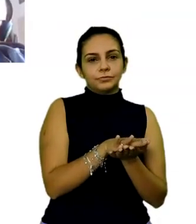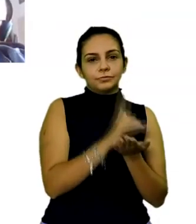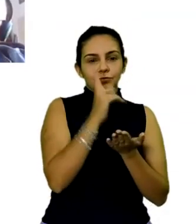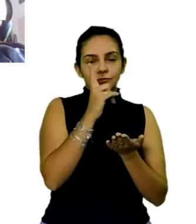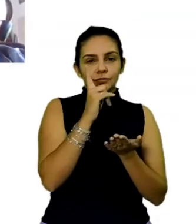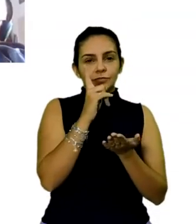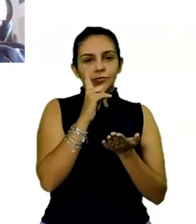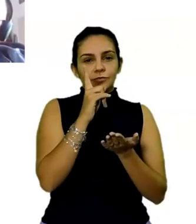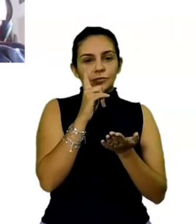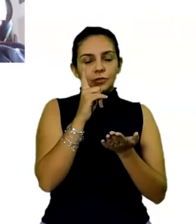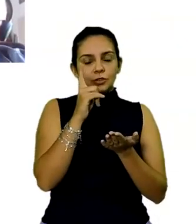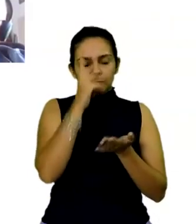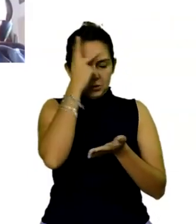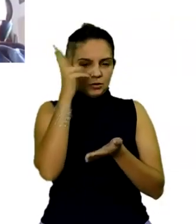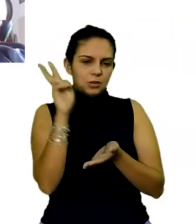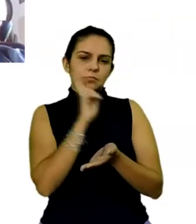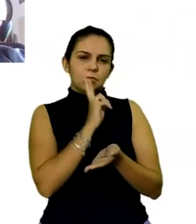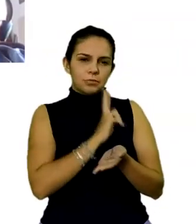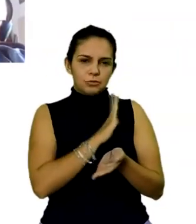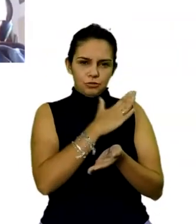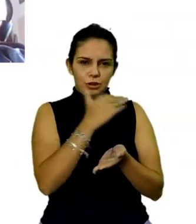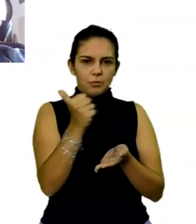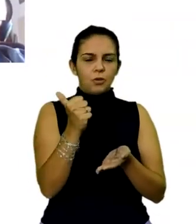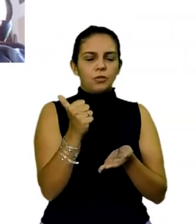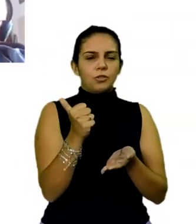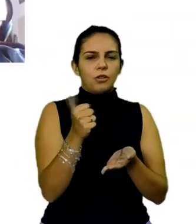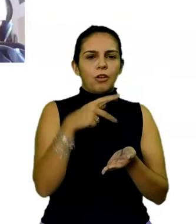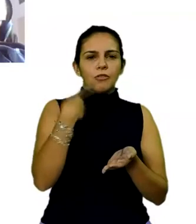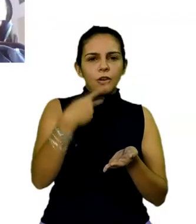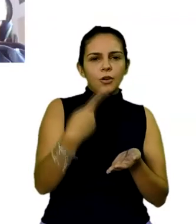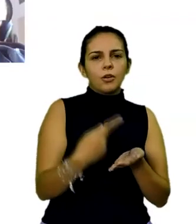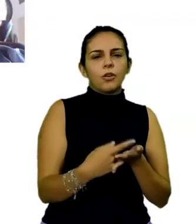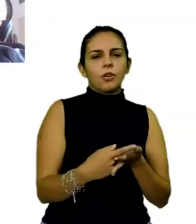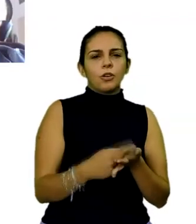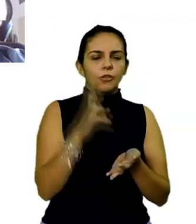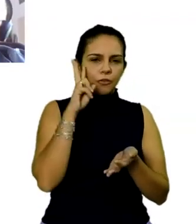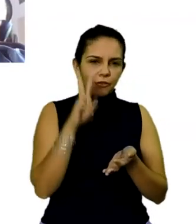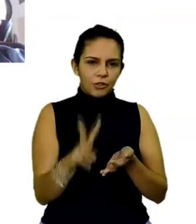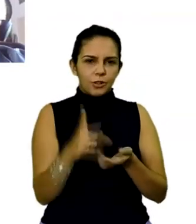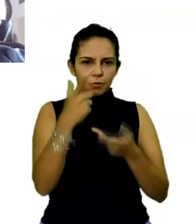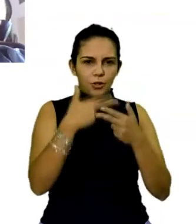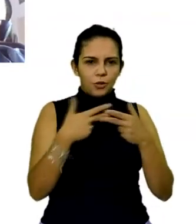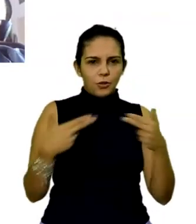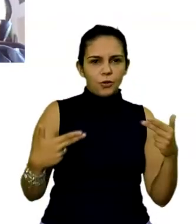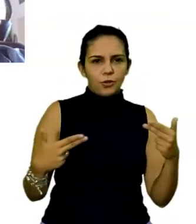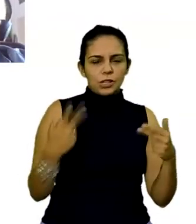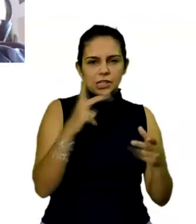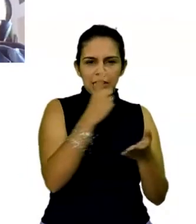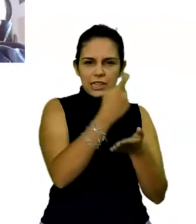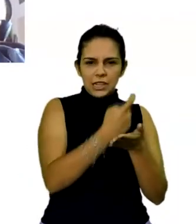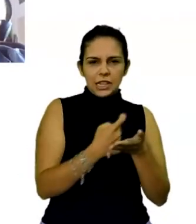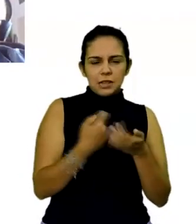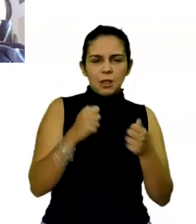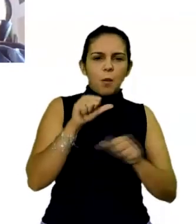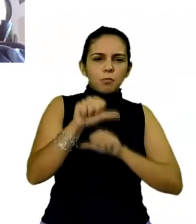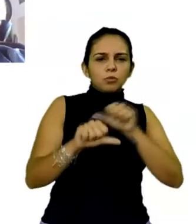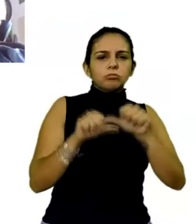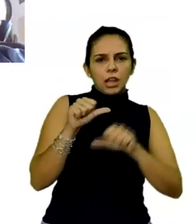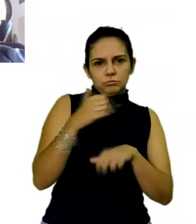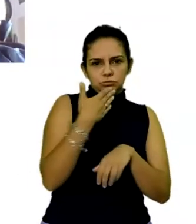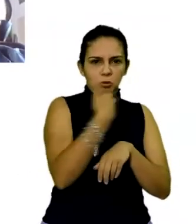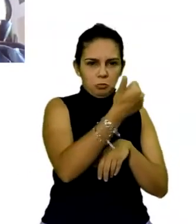um revisor me chamou e falou assim, olha, eu estou vendo aqui uma coisa no seu texto que a gente precisa